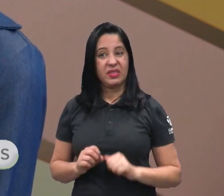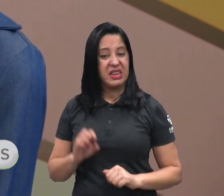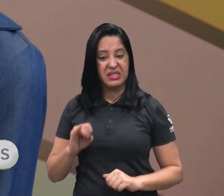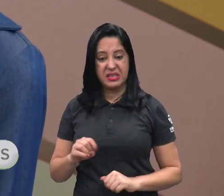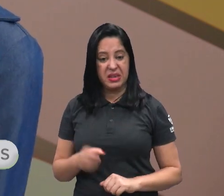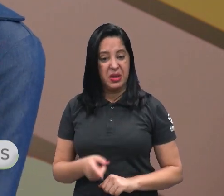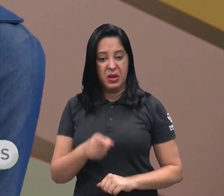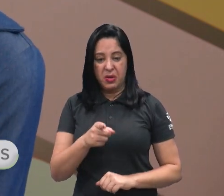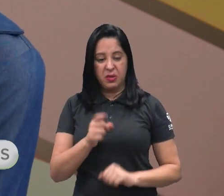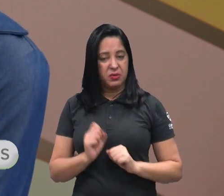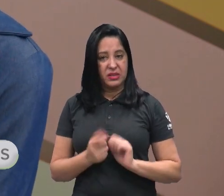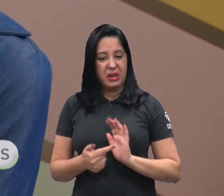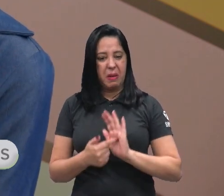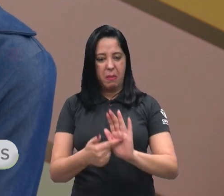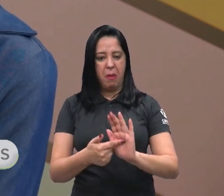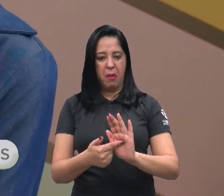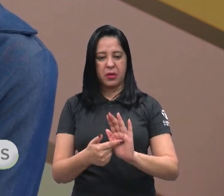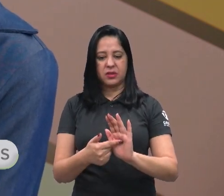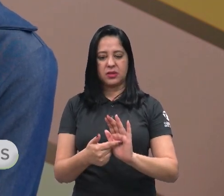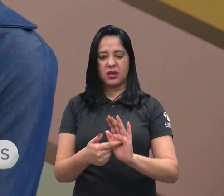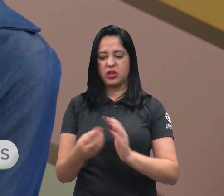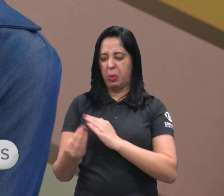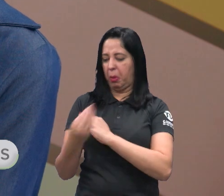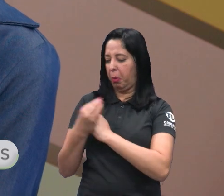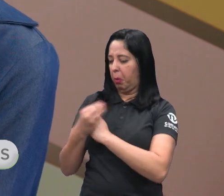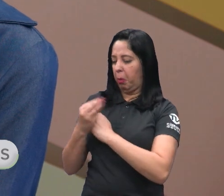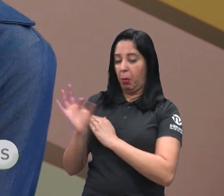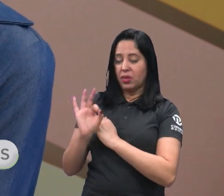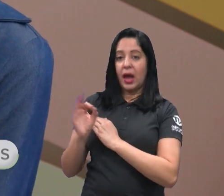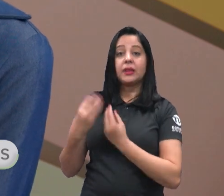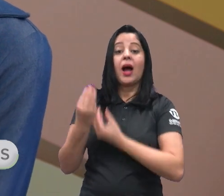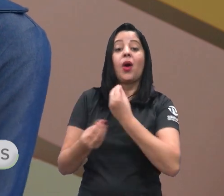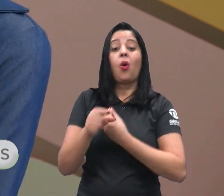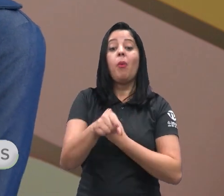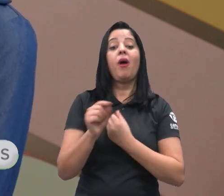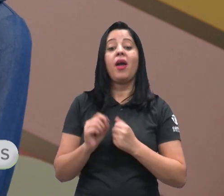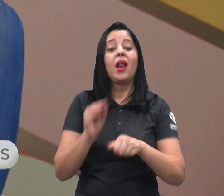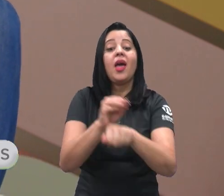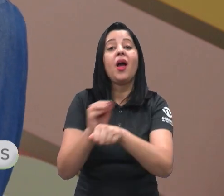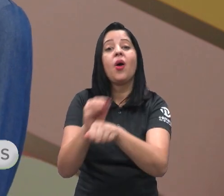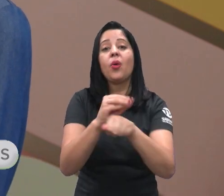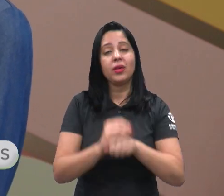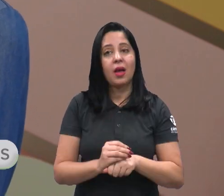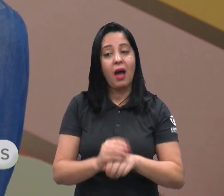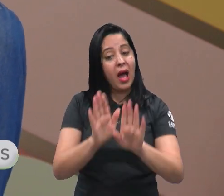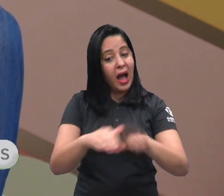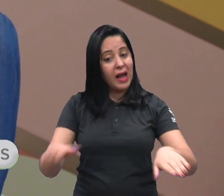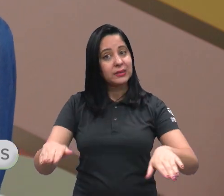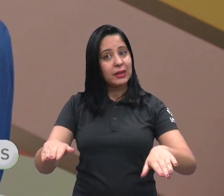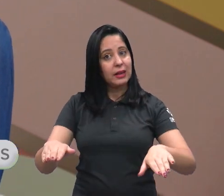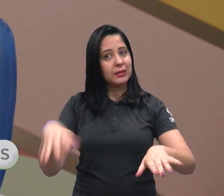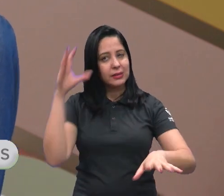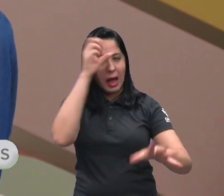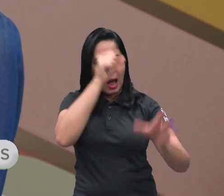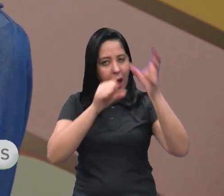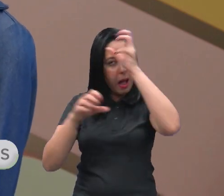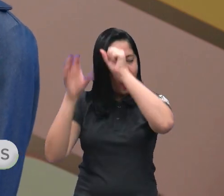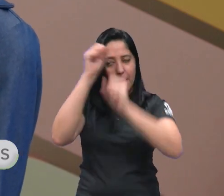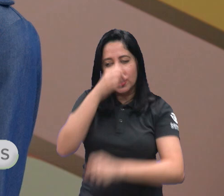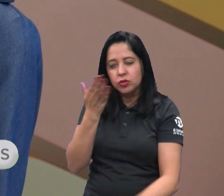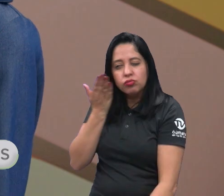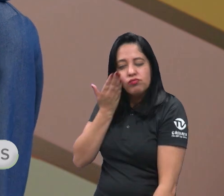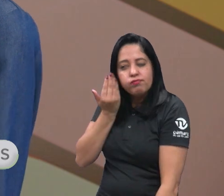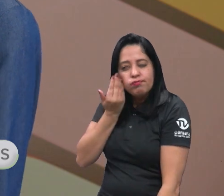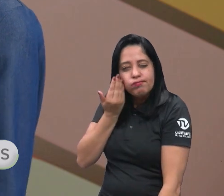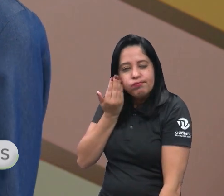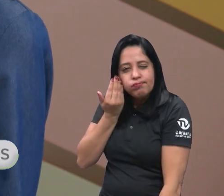primeiro lugar, como que ele vai aprender a fazer isso? Né? Porque as crianças, elas aprendem por olhar você a fazer, né? Por exemplo. Então,